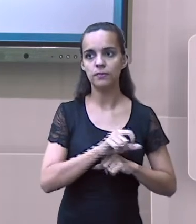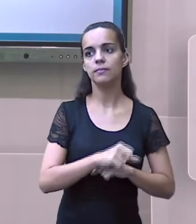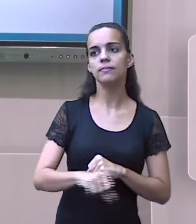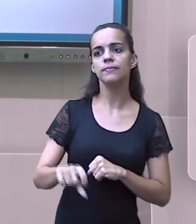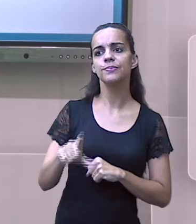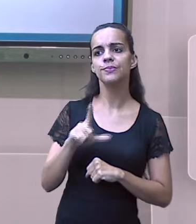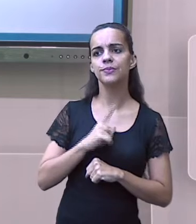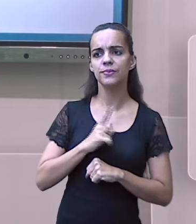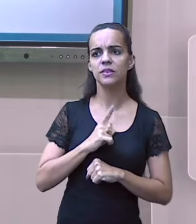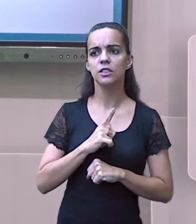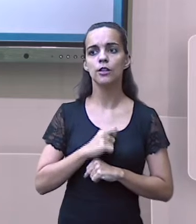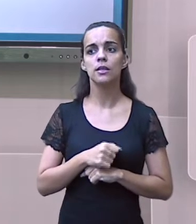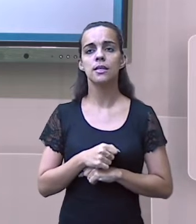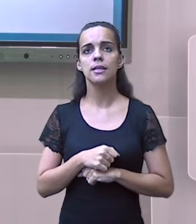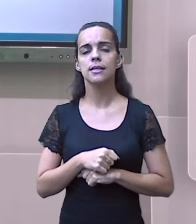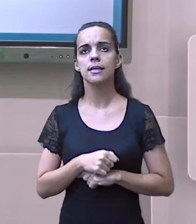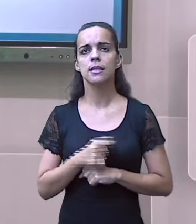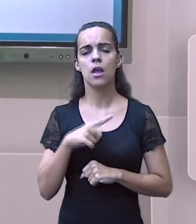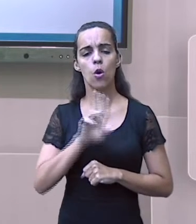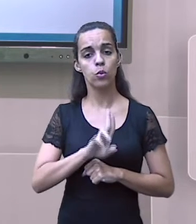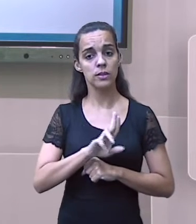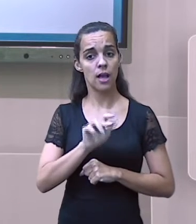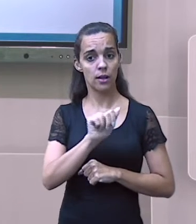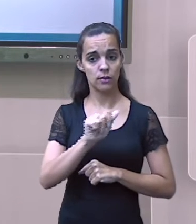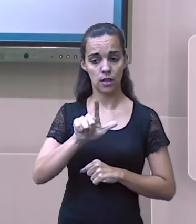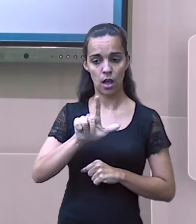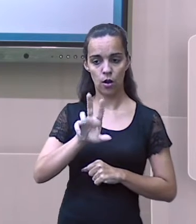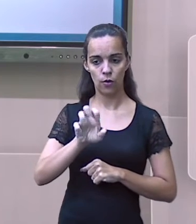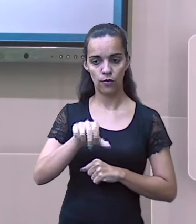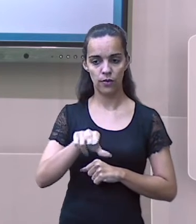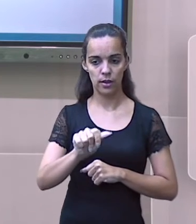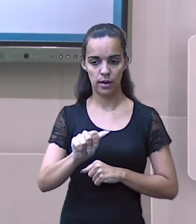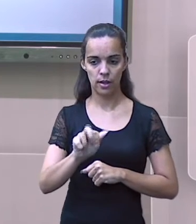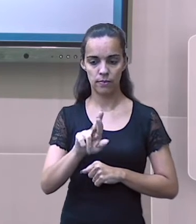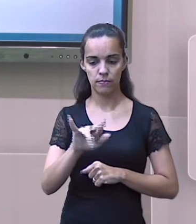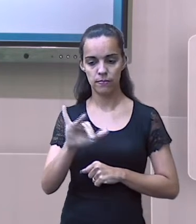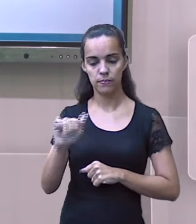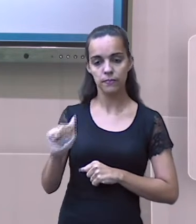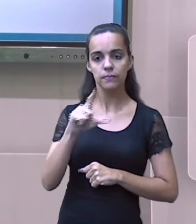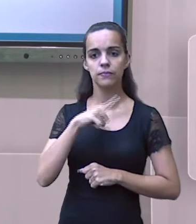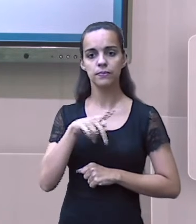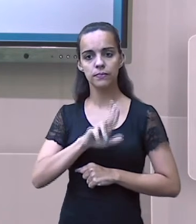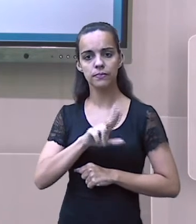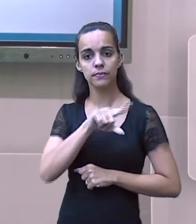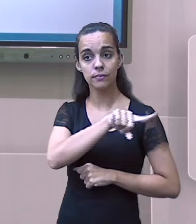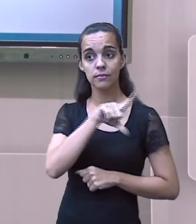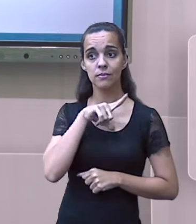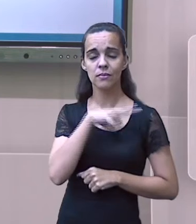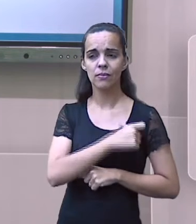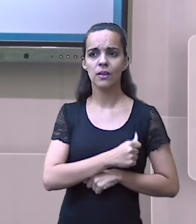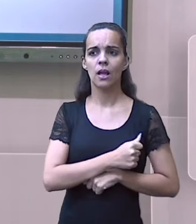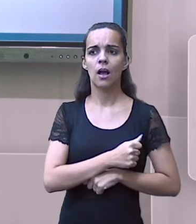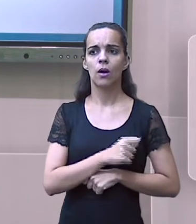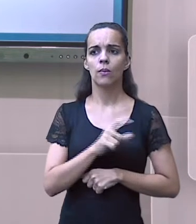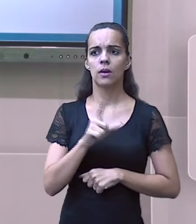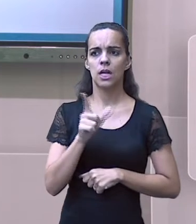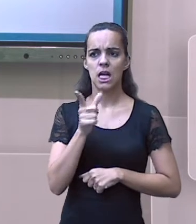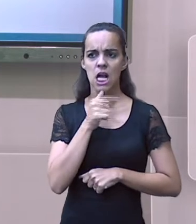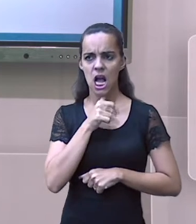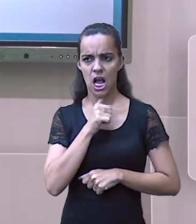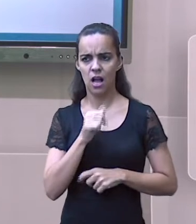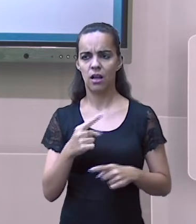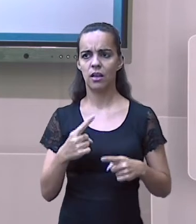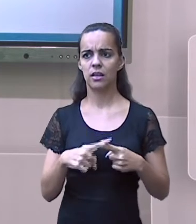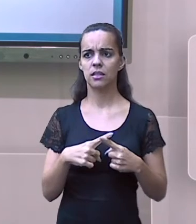na construção de casas de alvenaria. Afinal de contas, nós não queremos que a nossa casa, né, entre